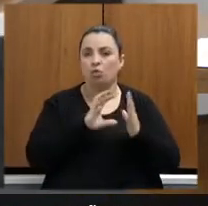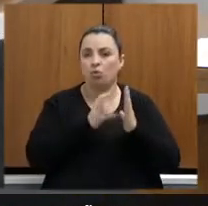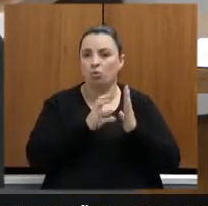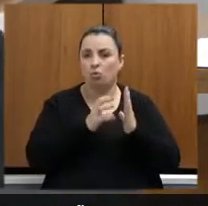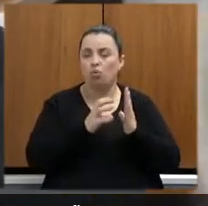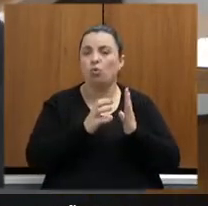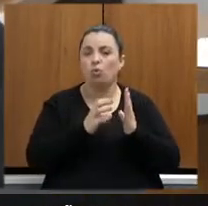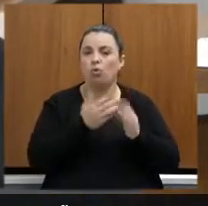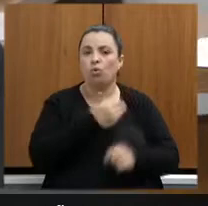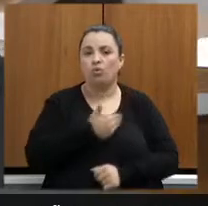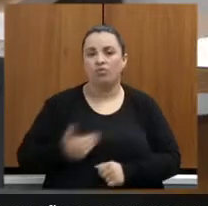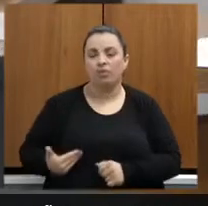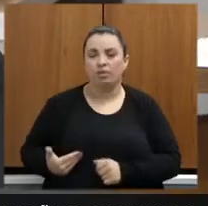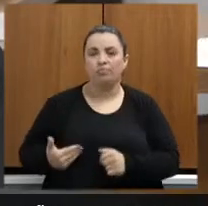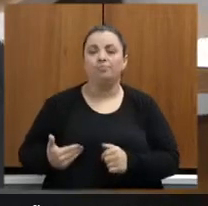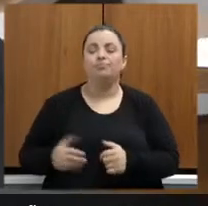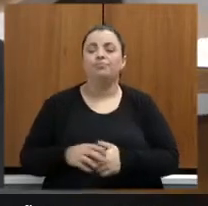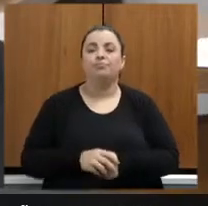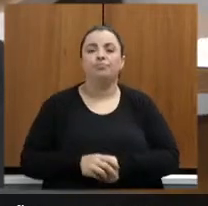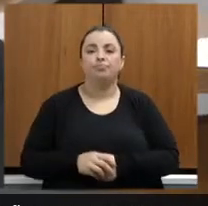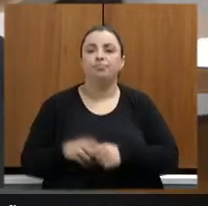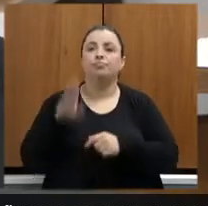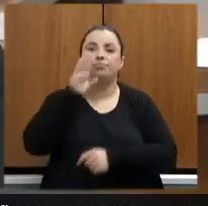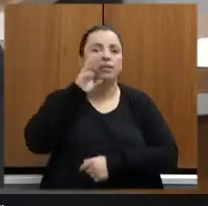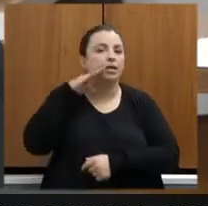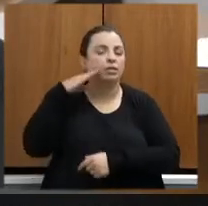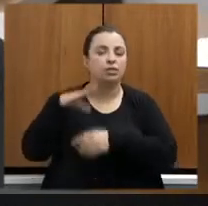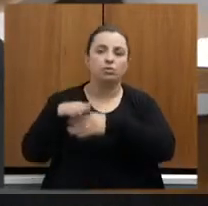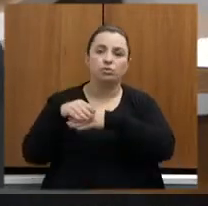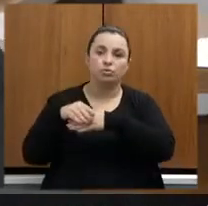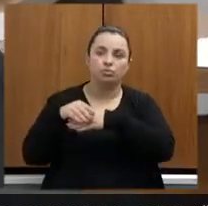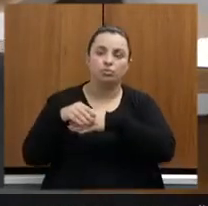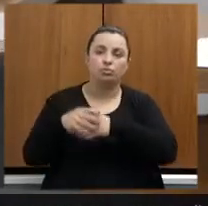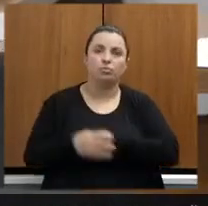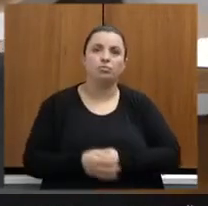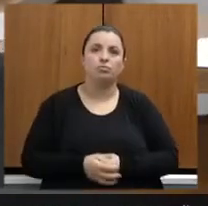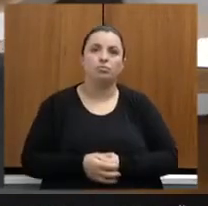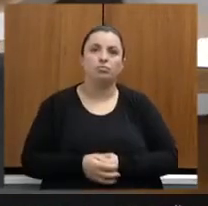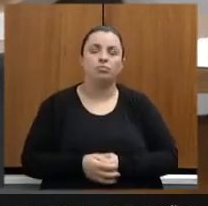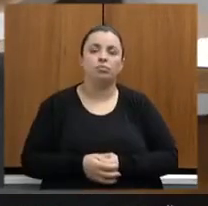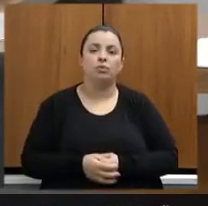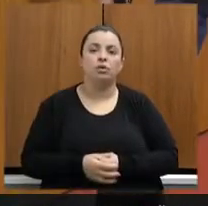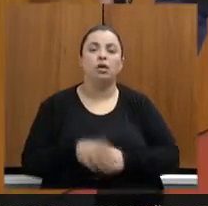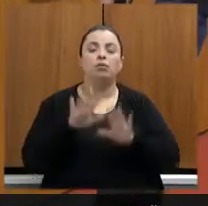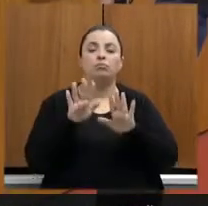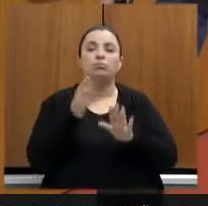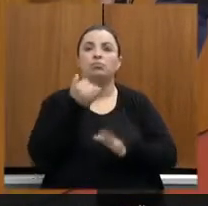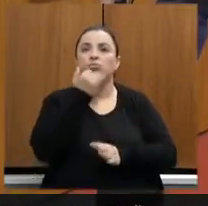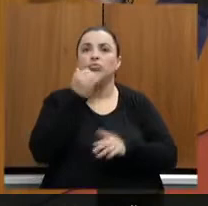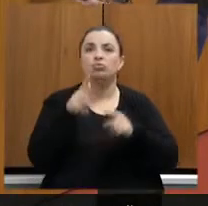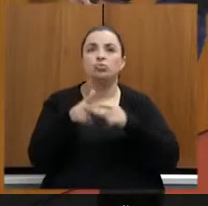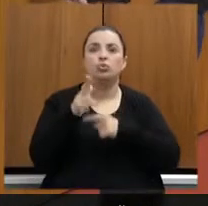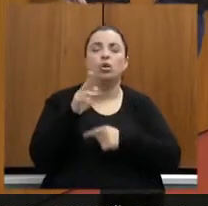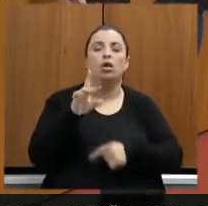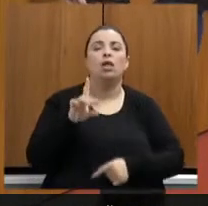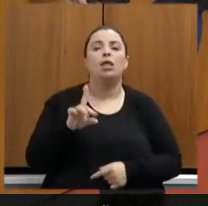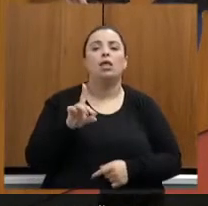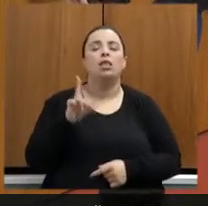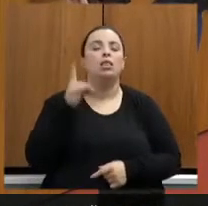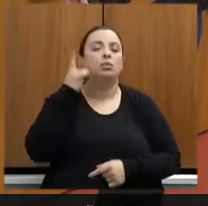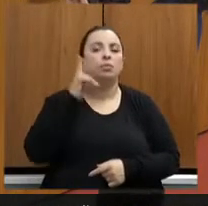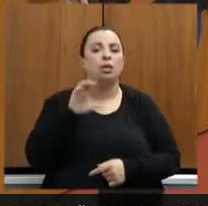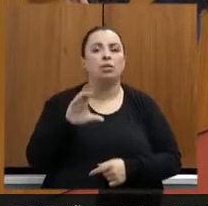Cerqueira complementar nosso secretário deputado Carlos Pimenta se encontra aqui normal